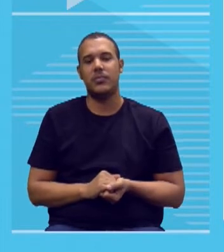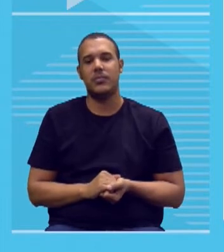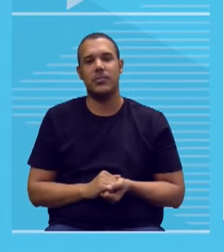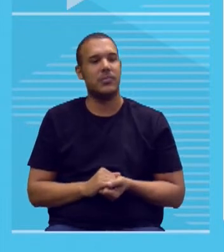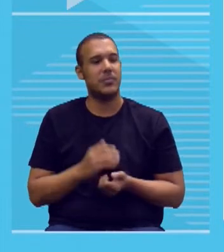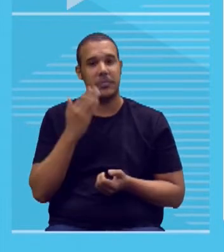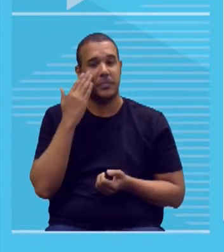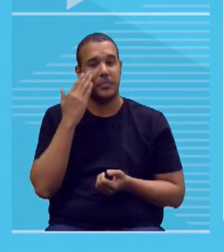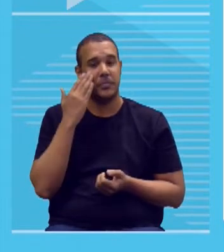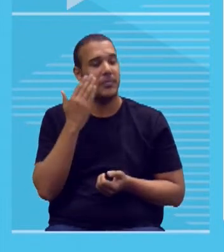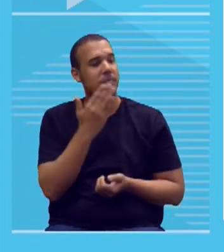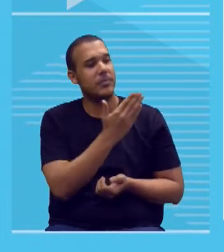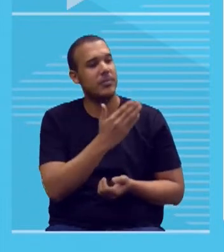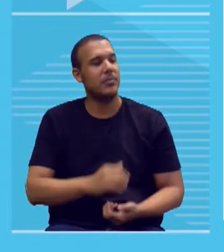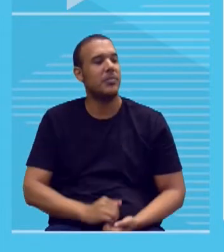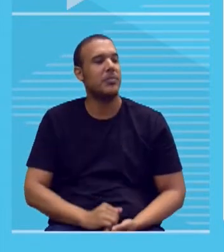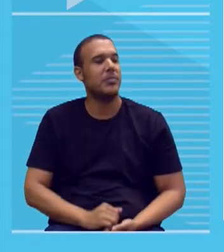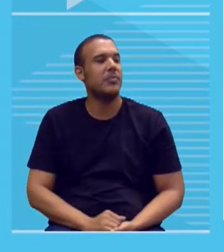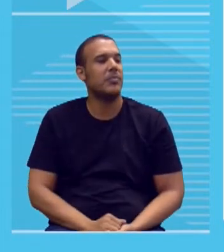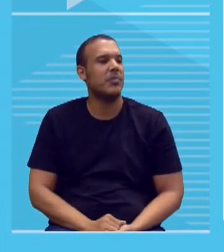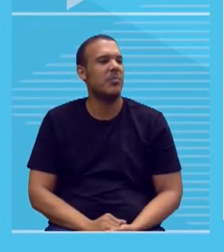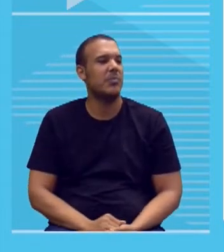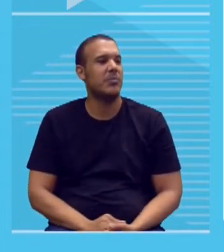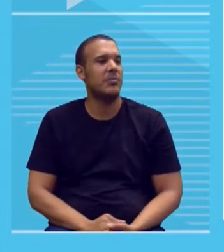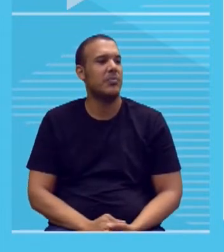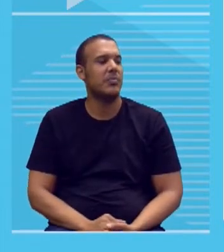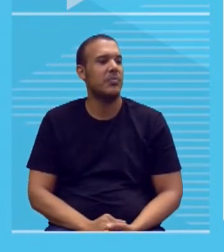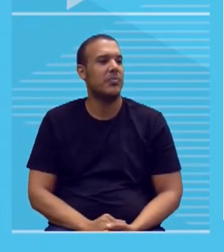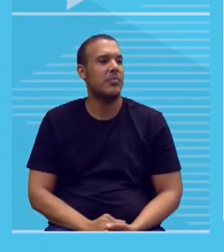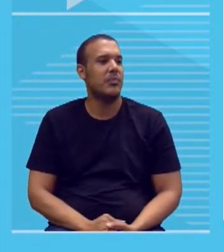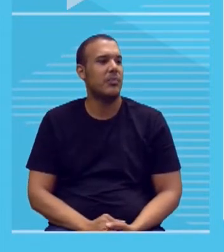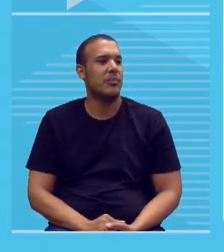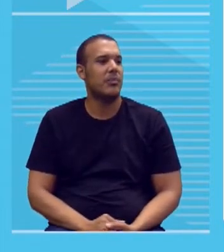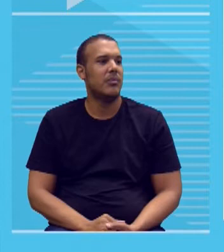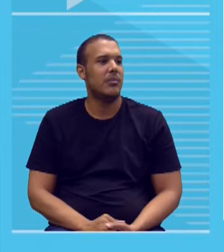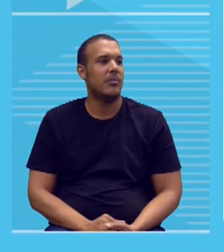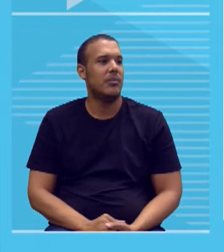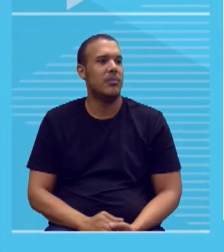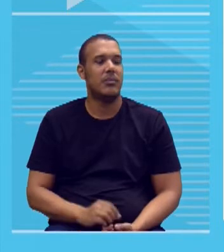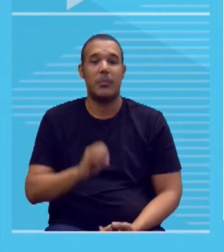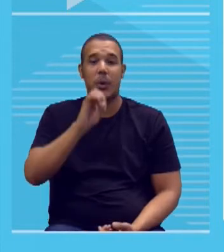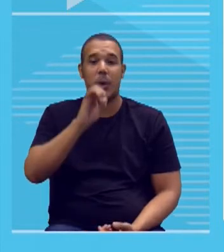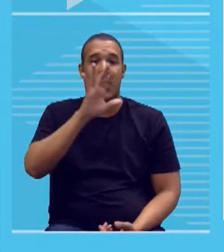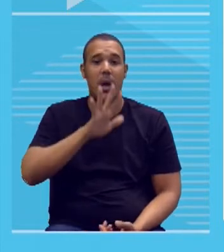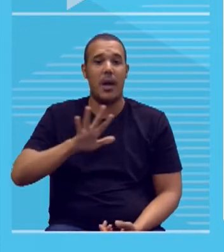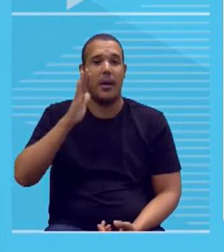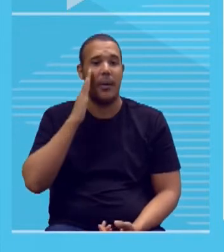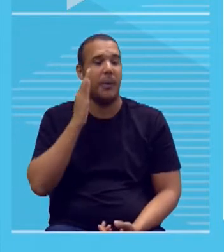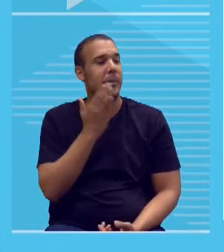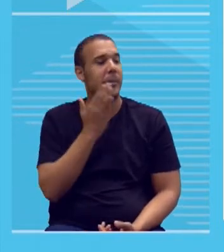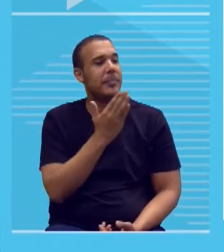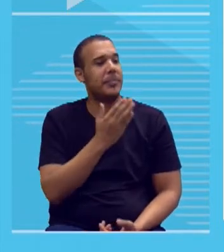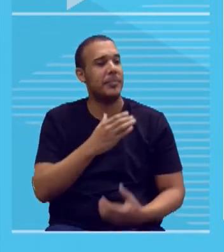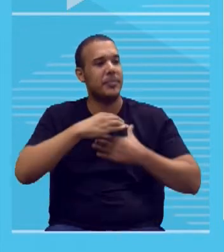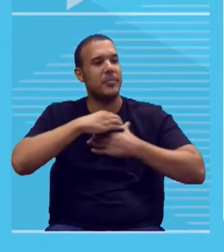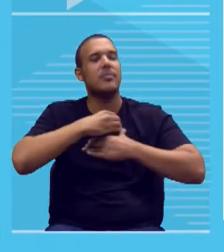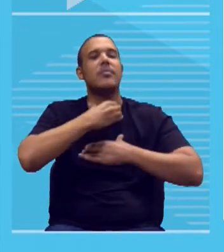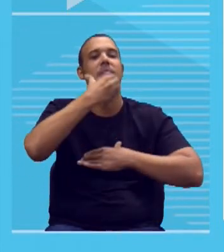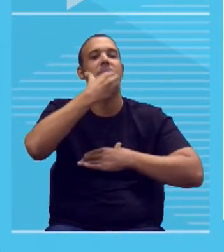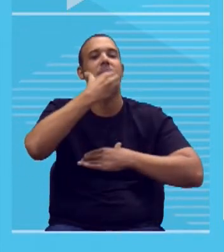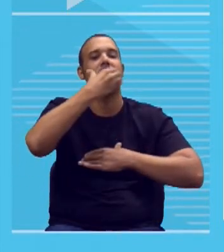e olha aí ó essa explicação Olha a gira filha ou pescocinho